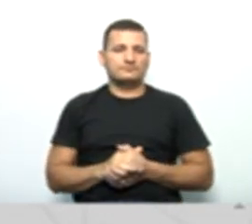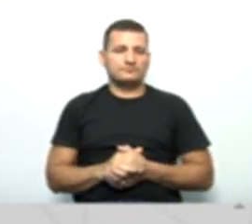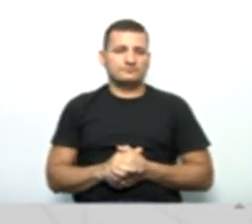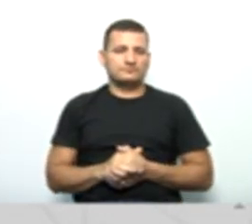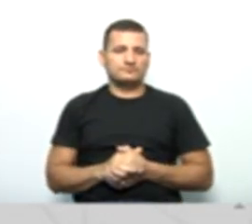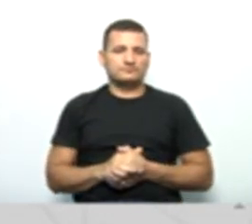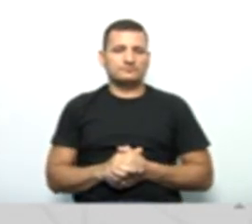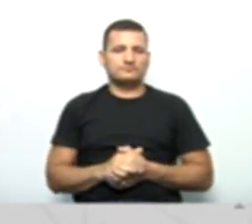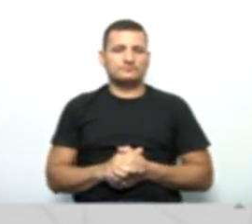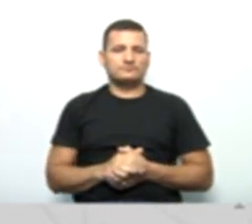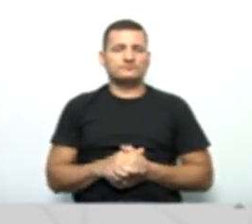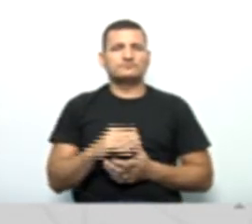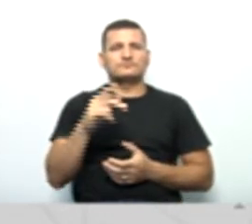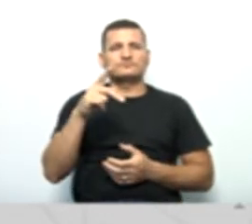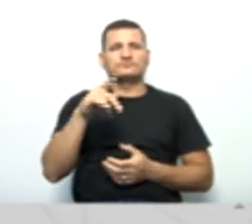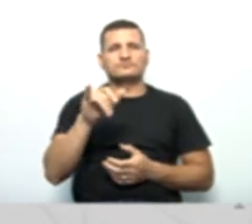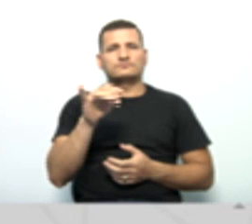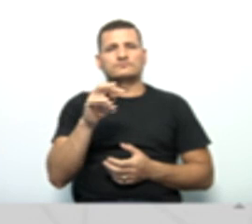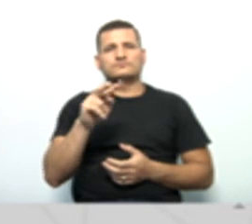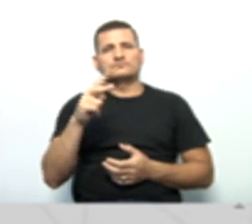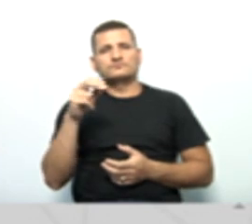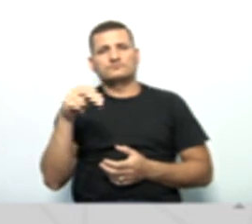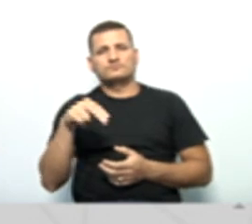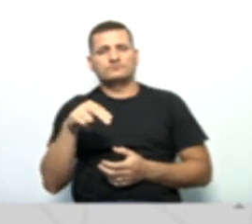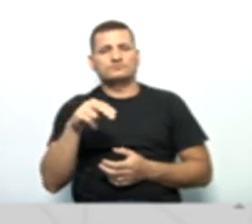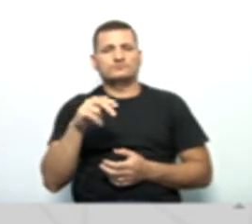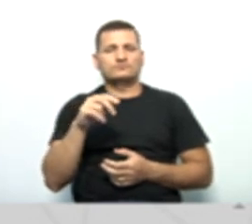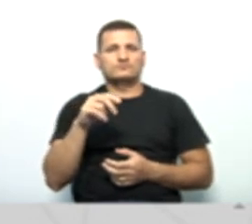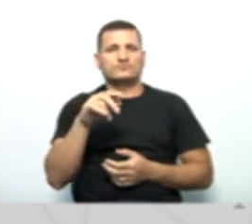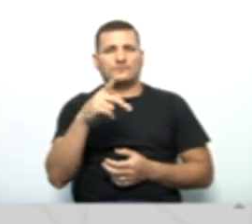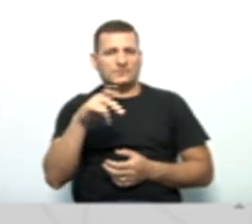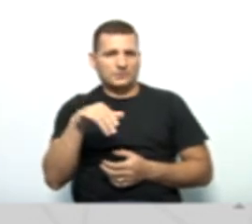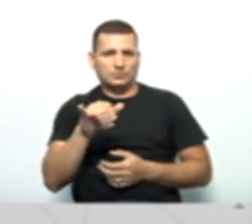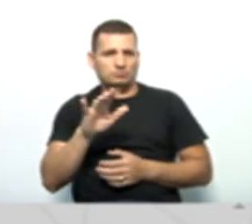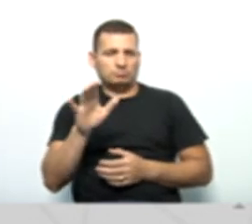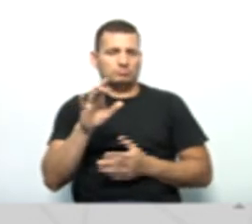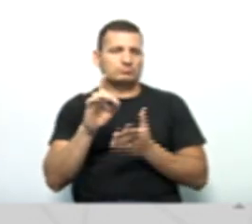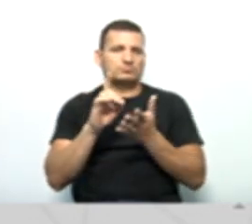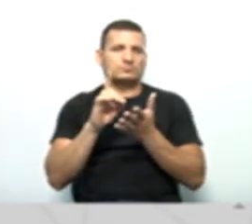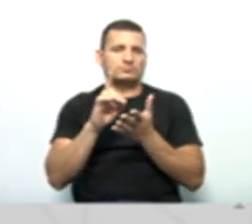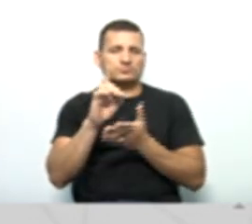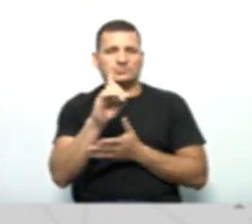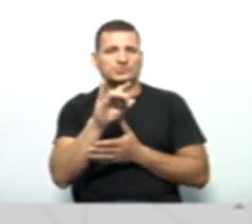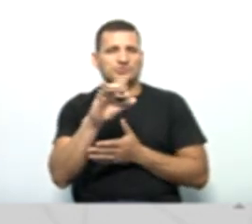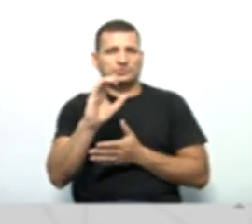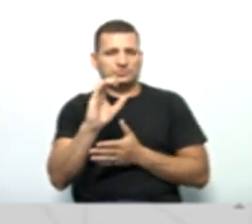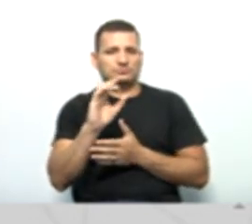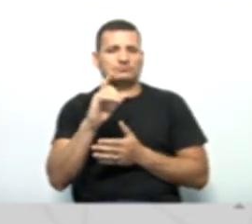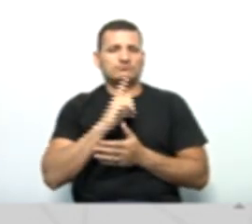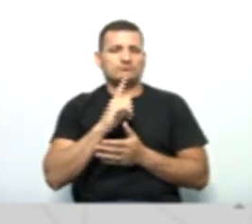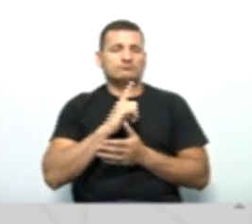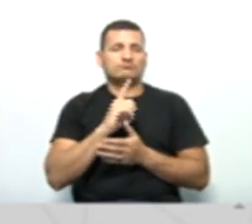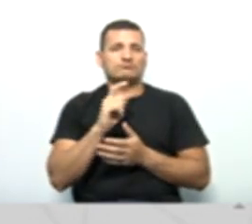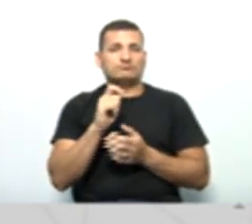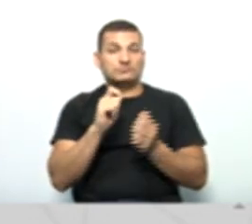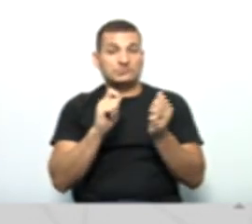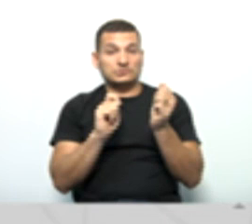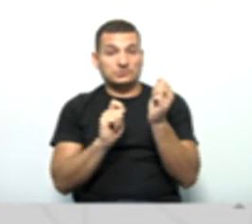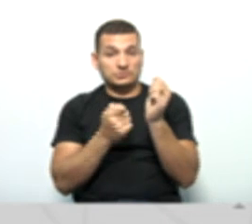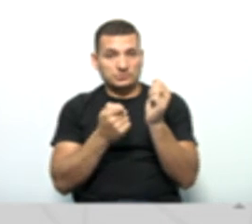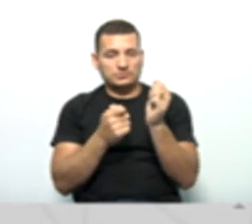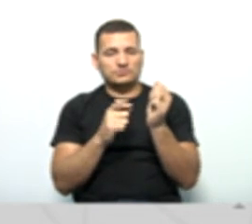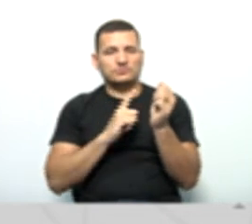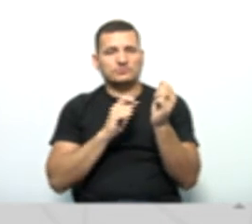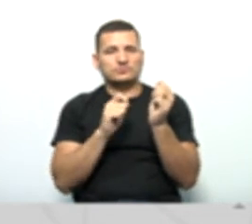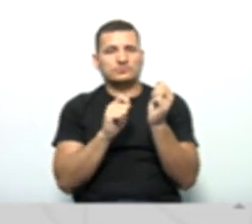Dicionário em Python são conjuntos de chaves, estrutura no qual cada item possui uma chave única, que pode ser